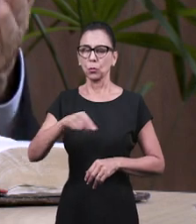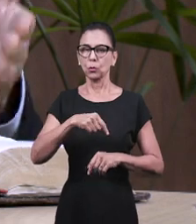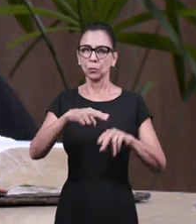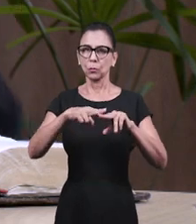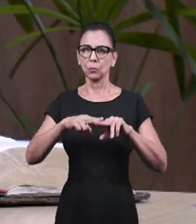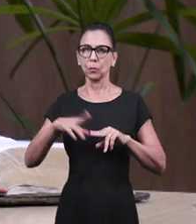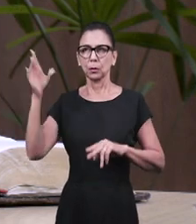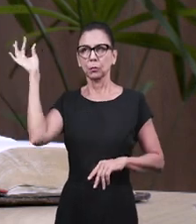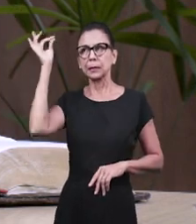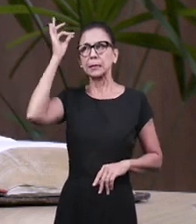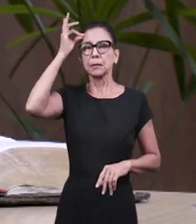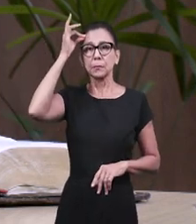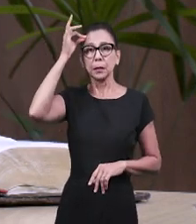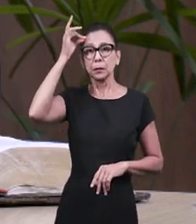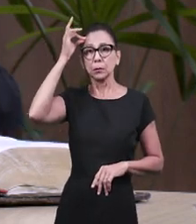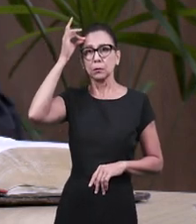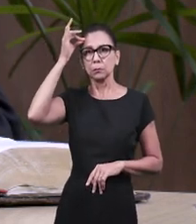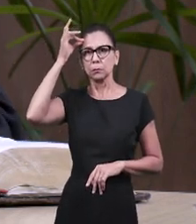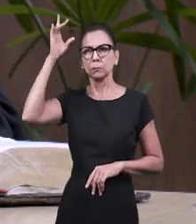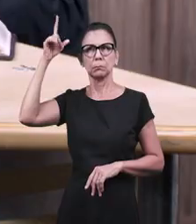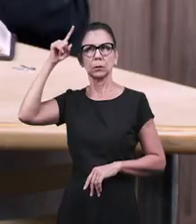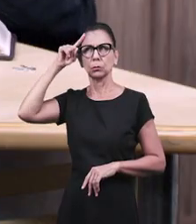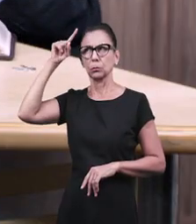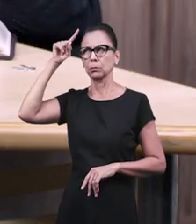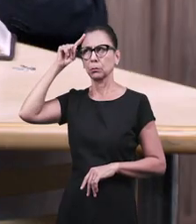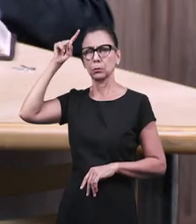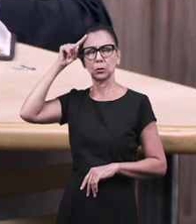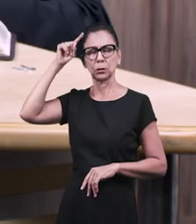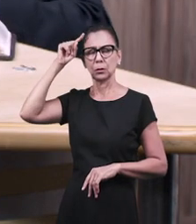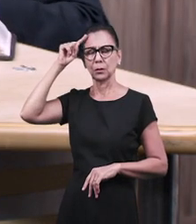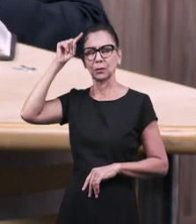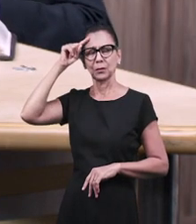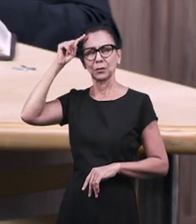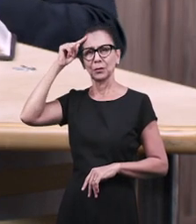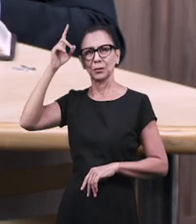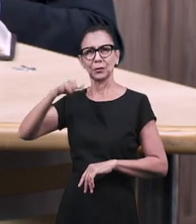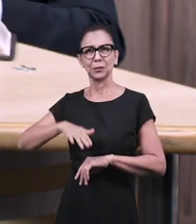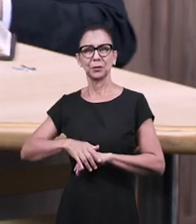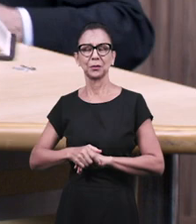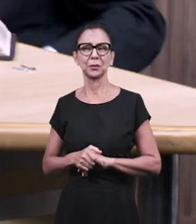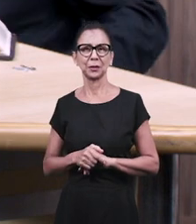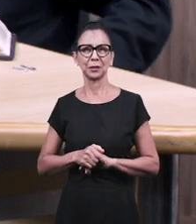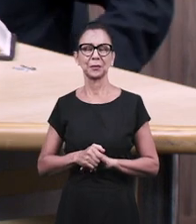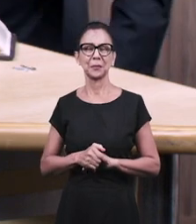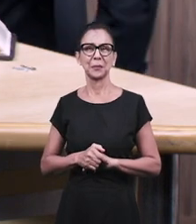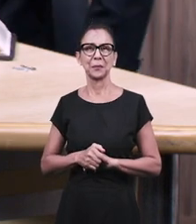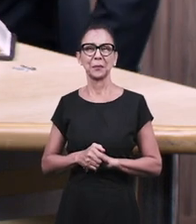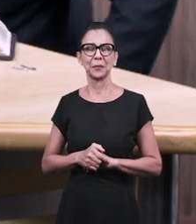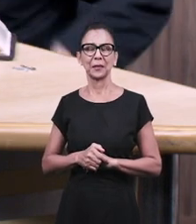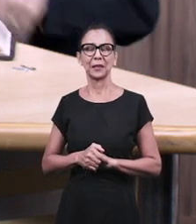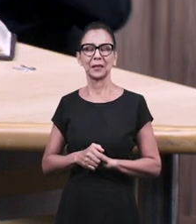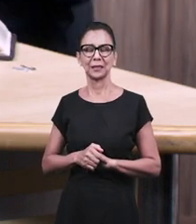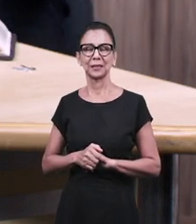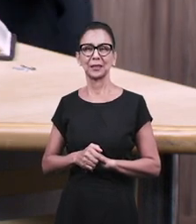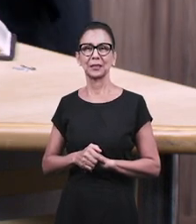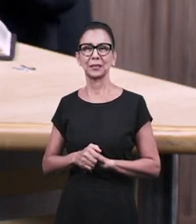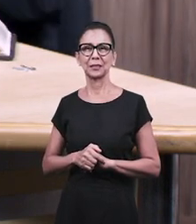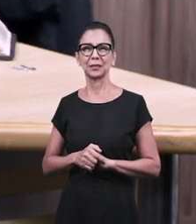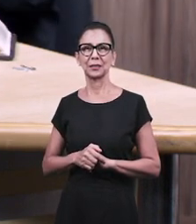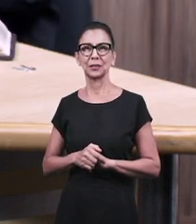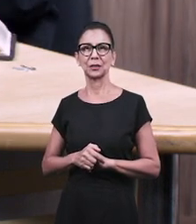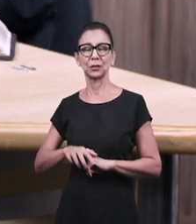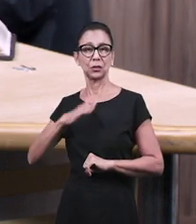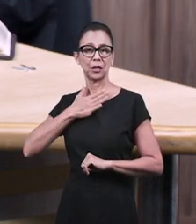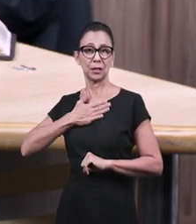Espírito, em Jesus, nós guardamos todos os dias, ganhamos de 7-1, né? Não é verdade? É isso aí. Mas, então isso é lei.